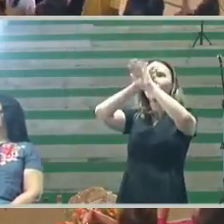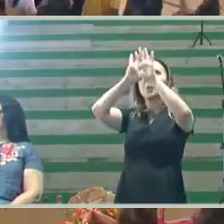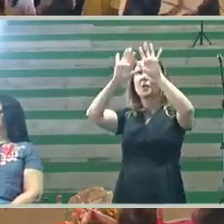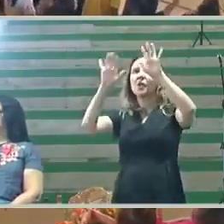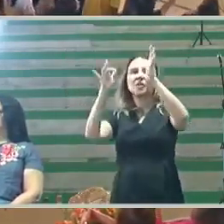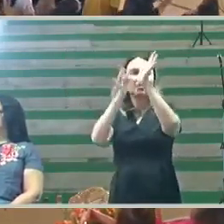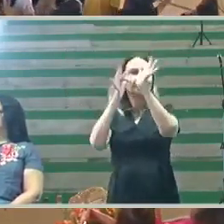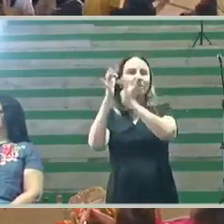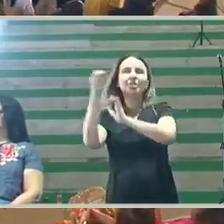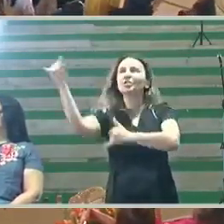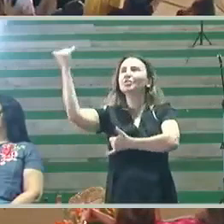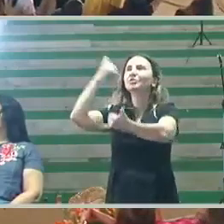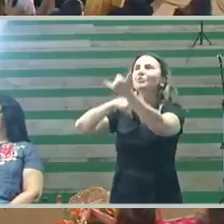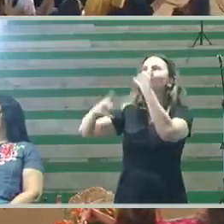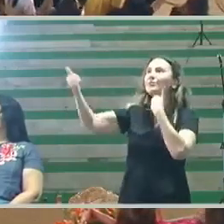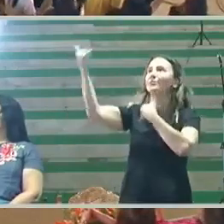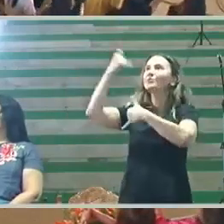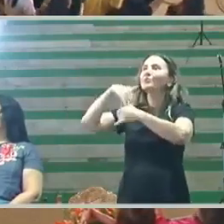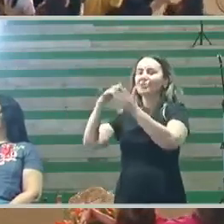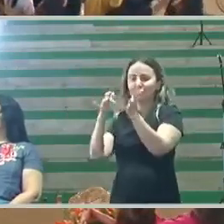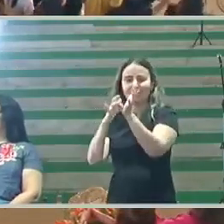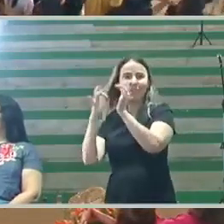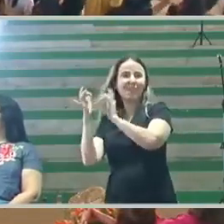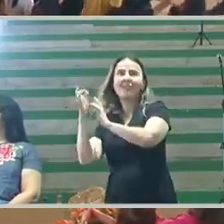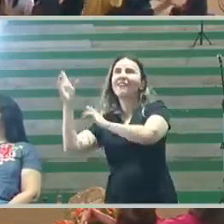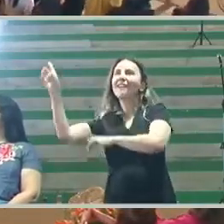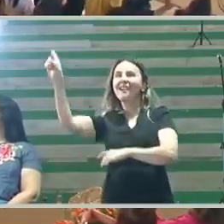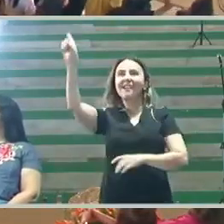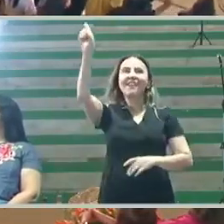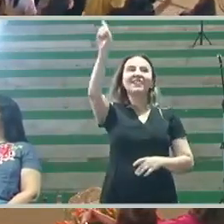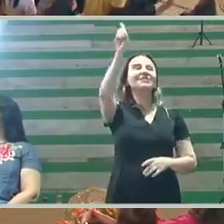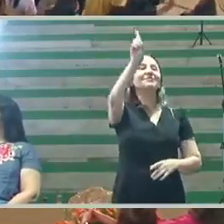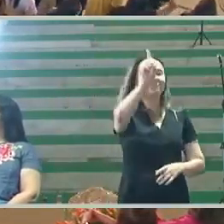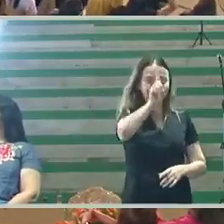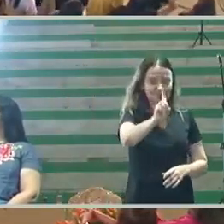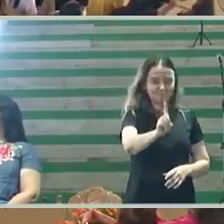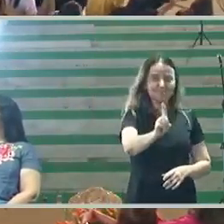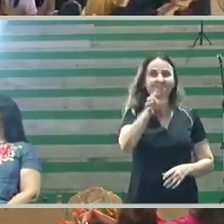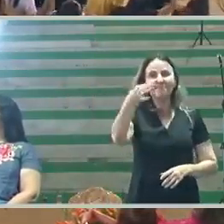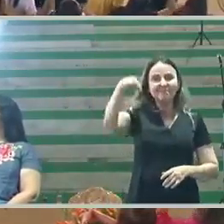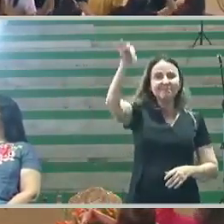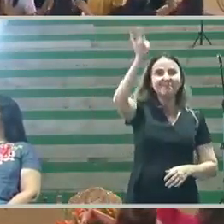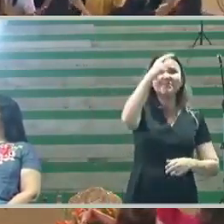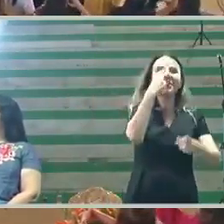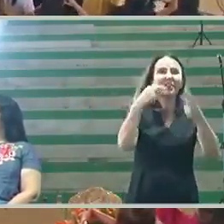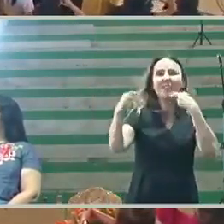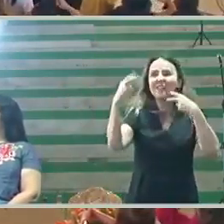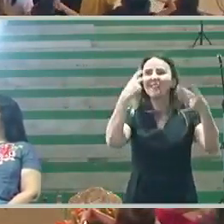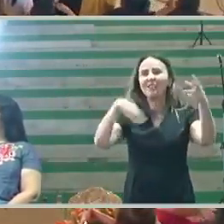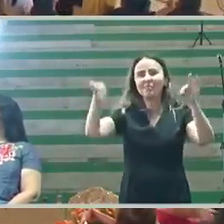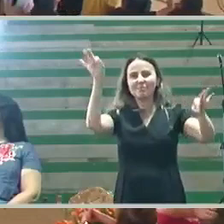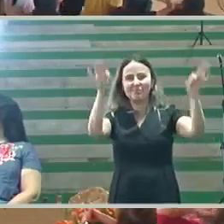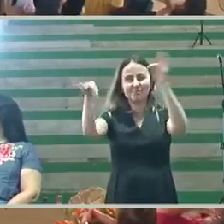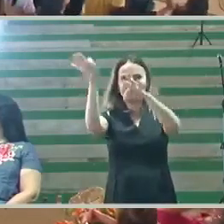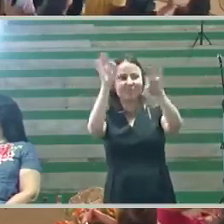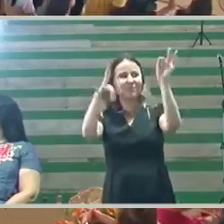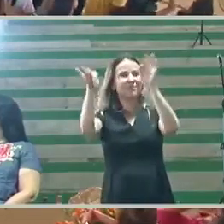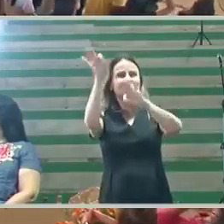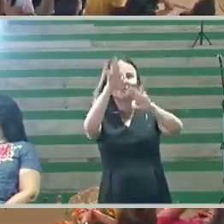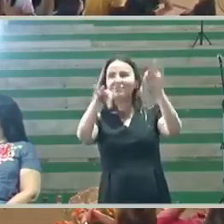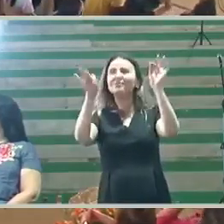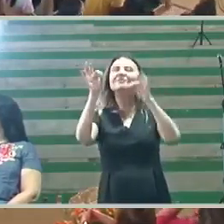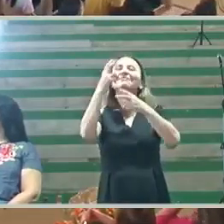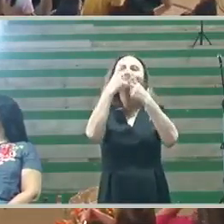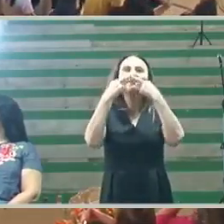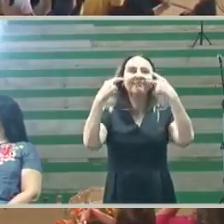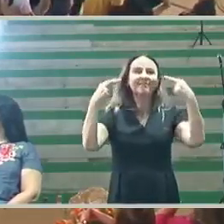dizendo que está aqui. Ele está me dizendo que vai batizar aqui. Ele está me dizendo que vai pegar